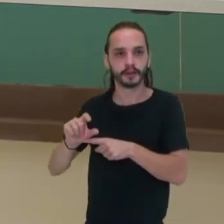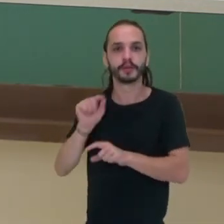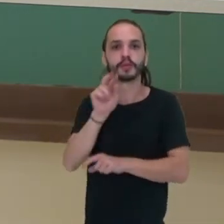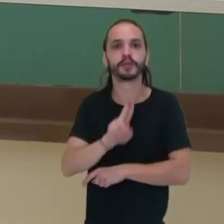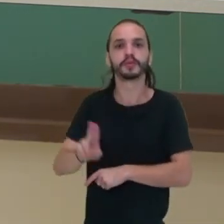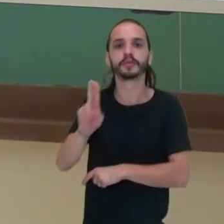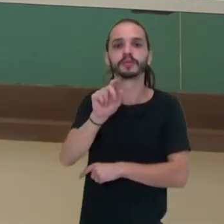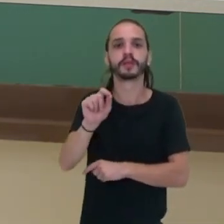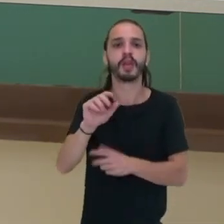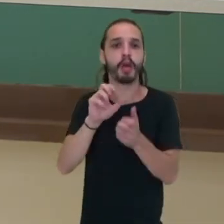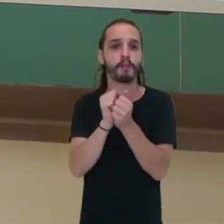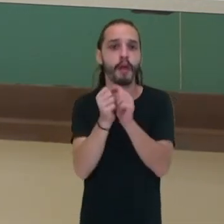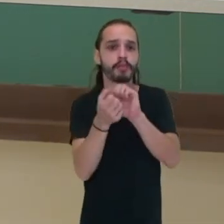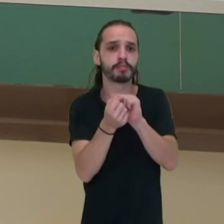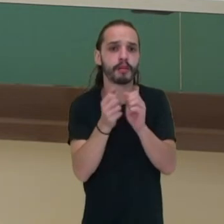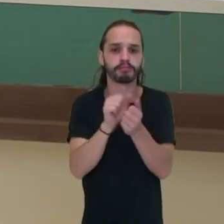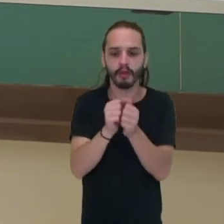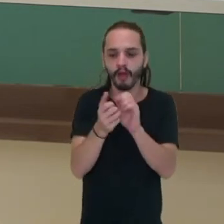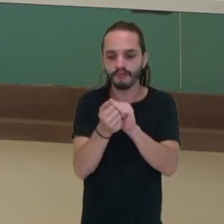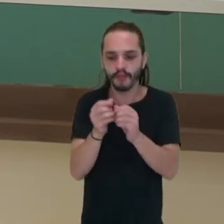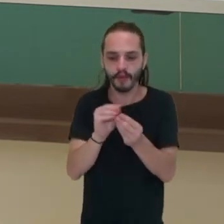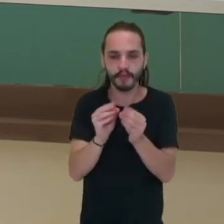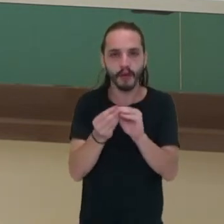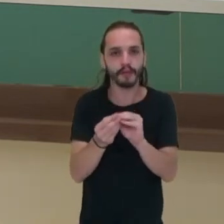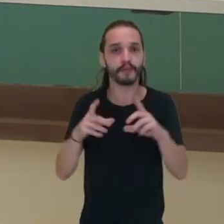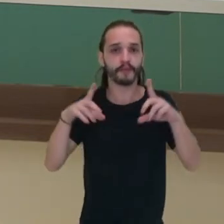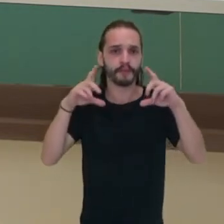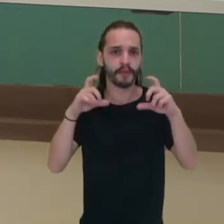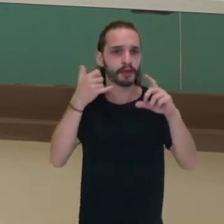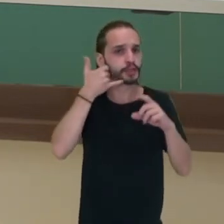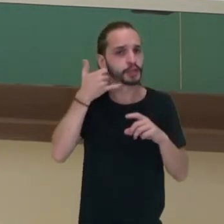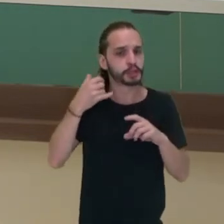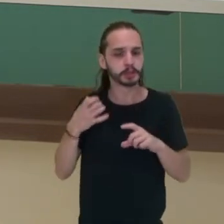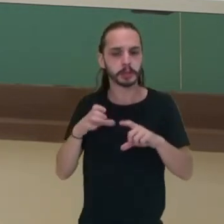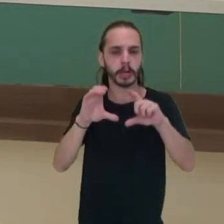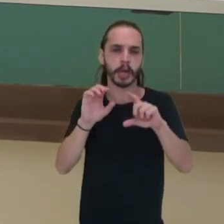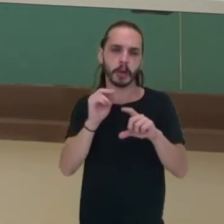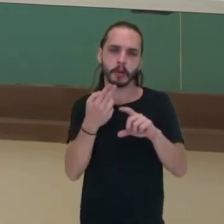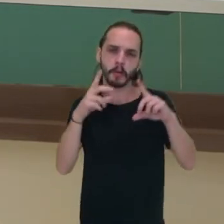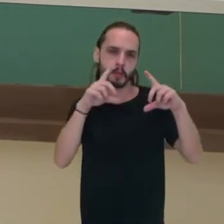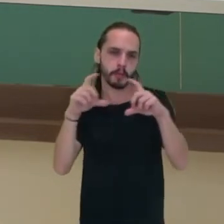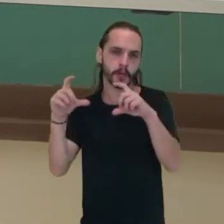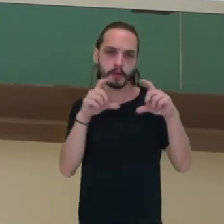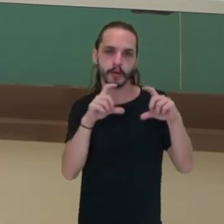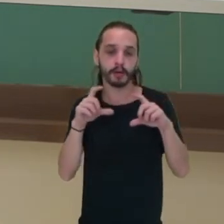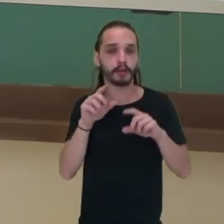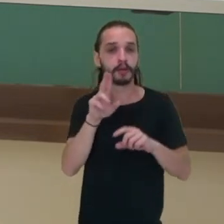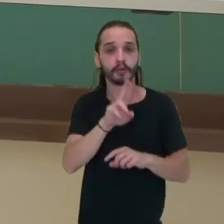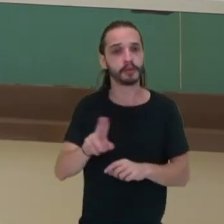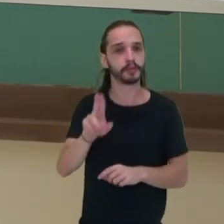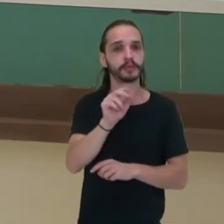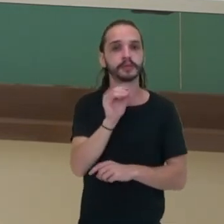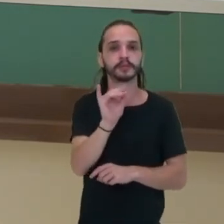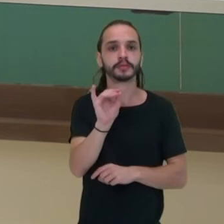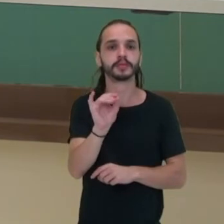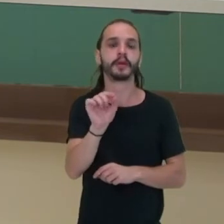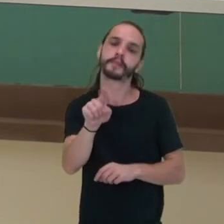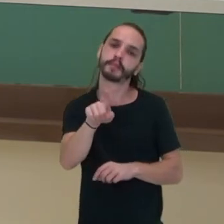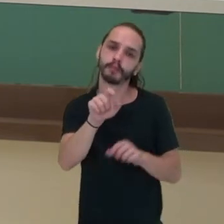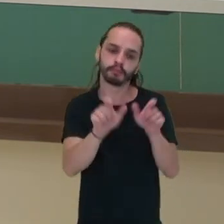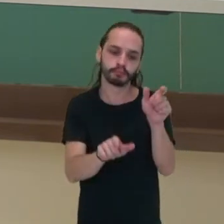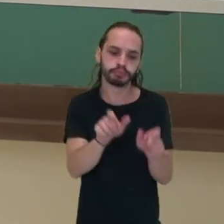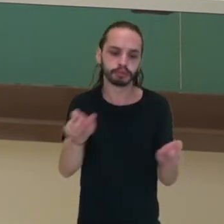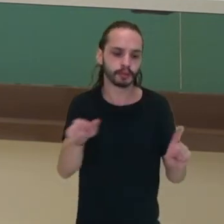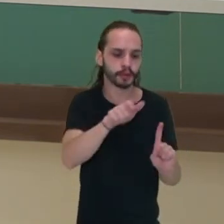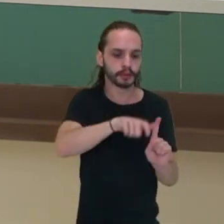quê? Massinha de modelar, aparelho celular ou algum tipo de câmera. Basicamente isso. Então, você vai montar os